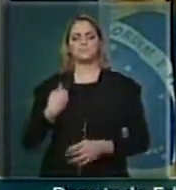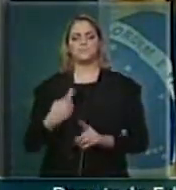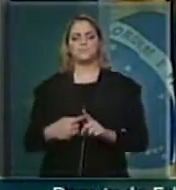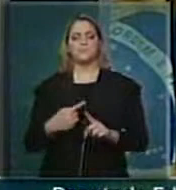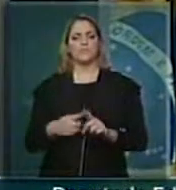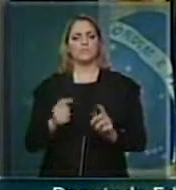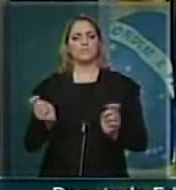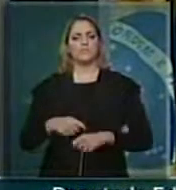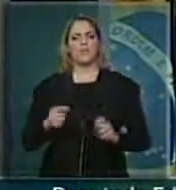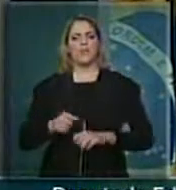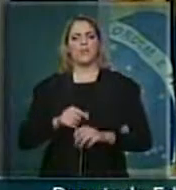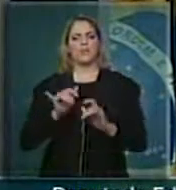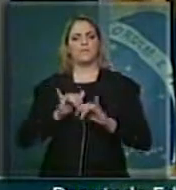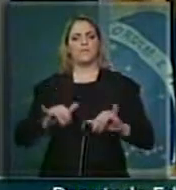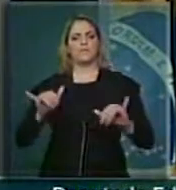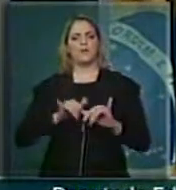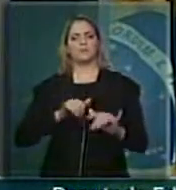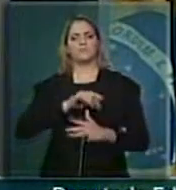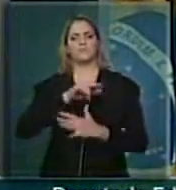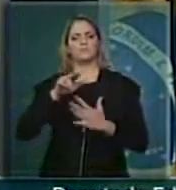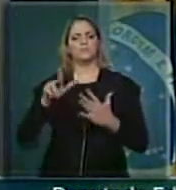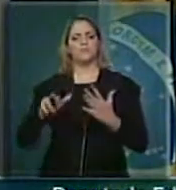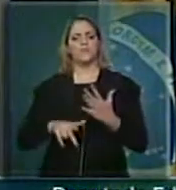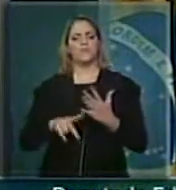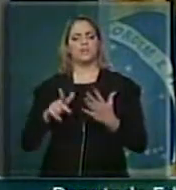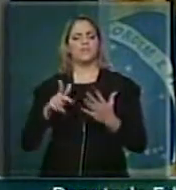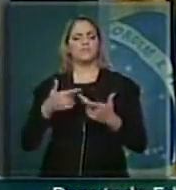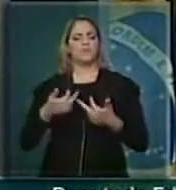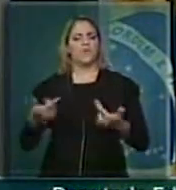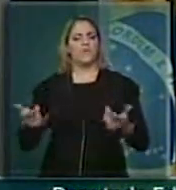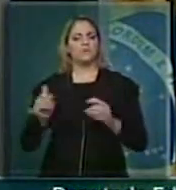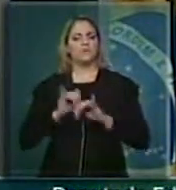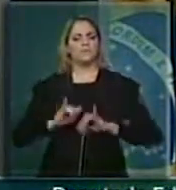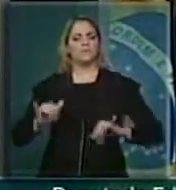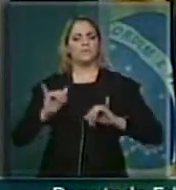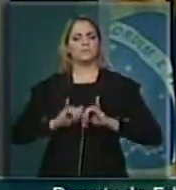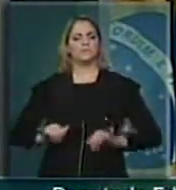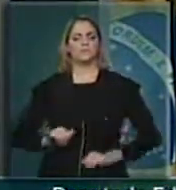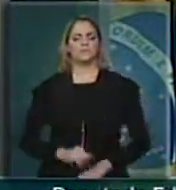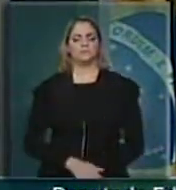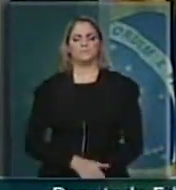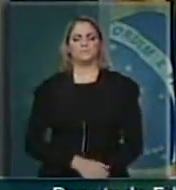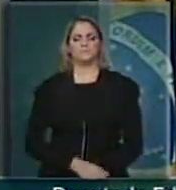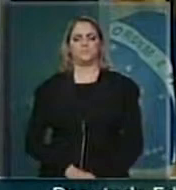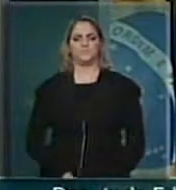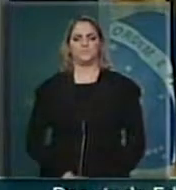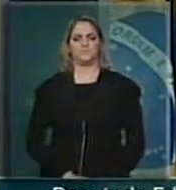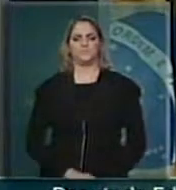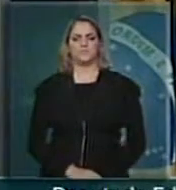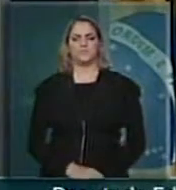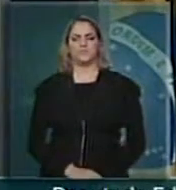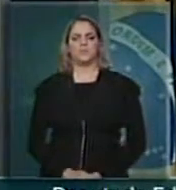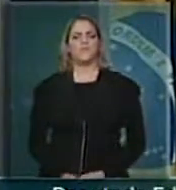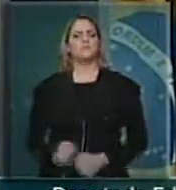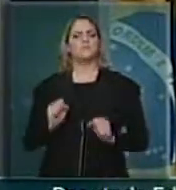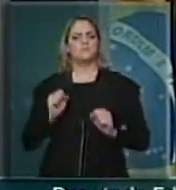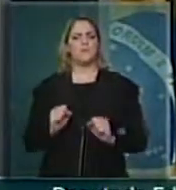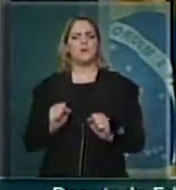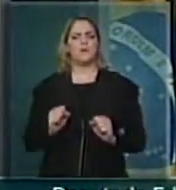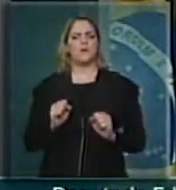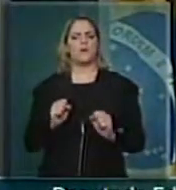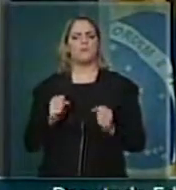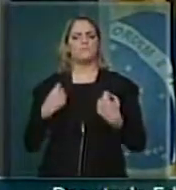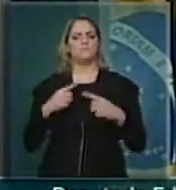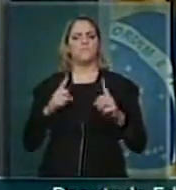possibilita, né, uma diversidade, que possibilita criar agendas positivas